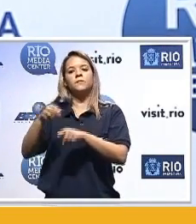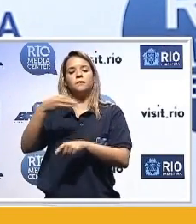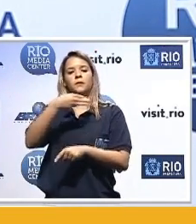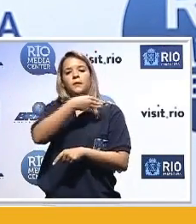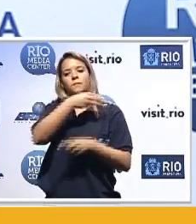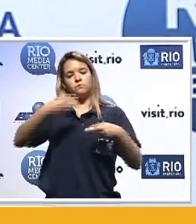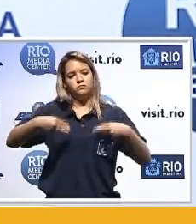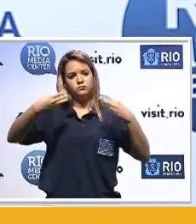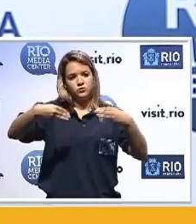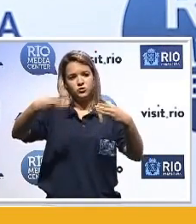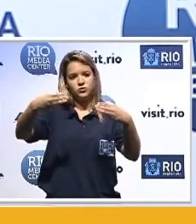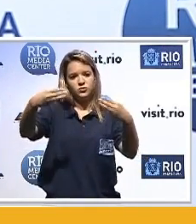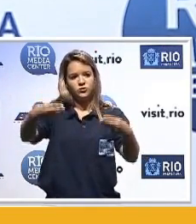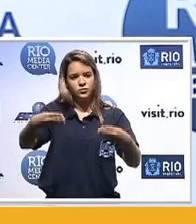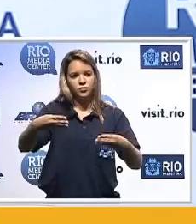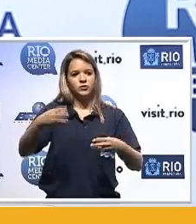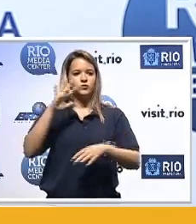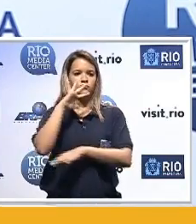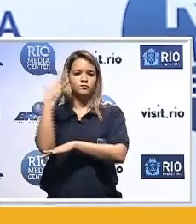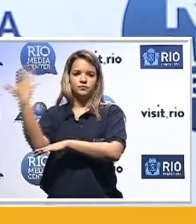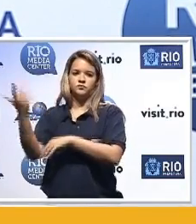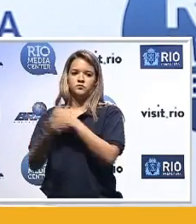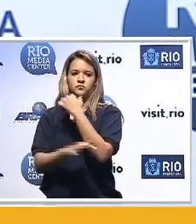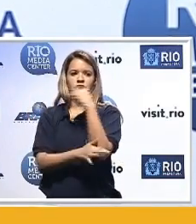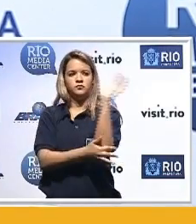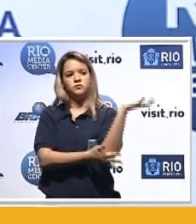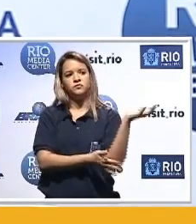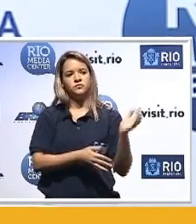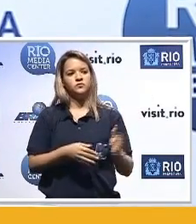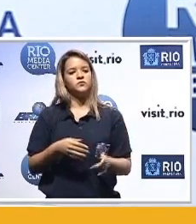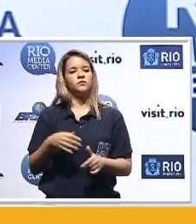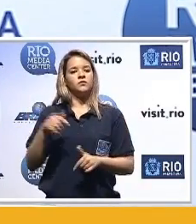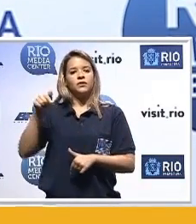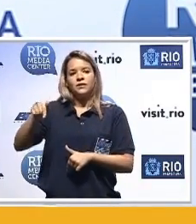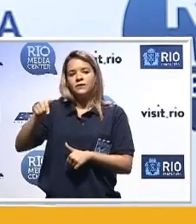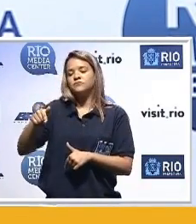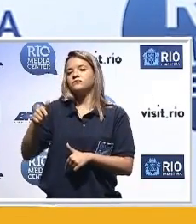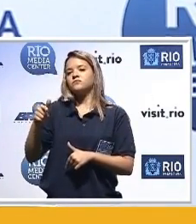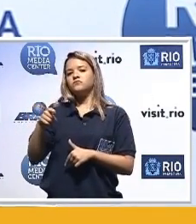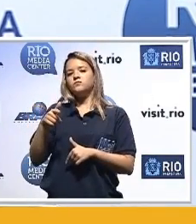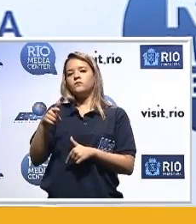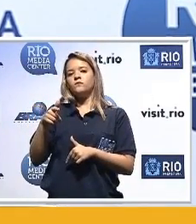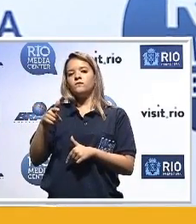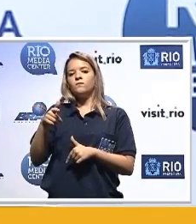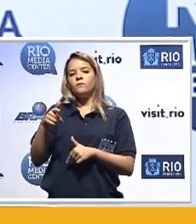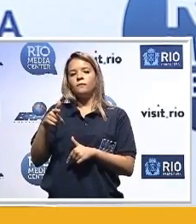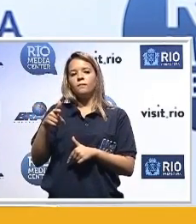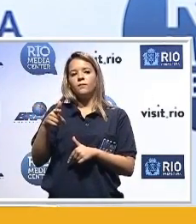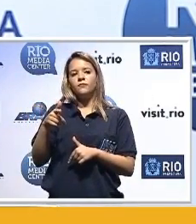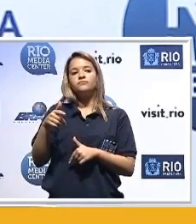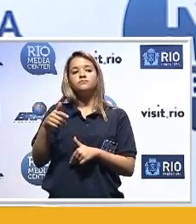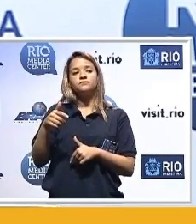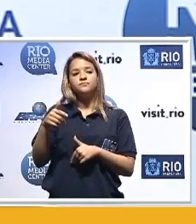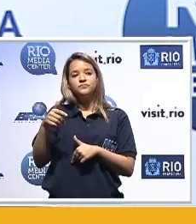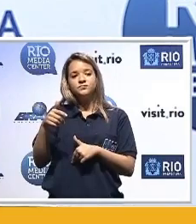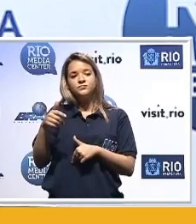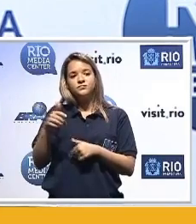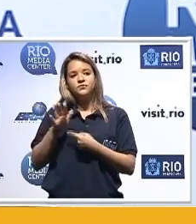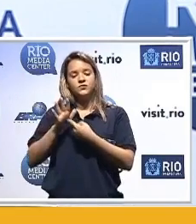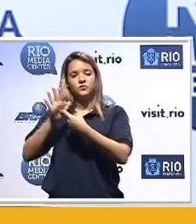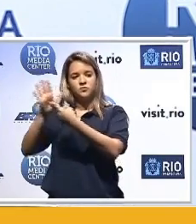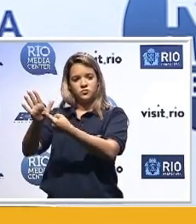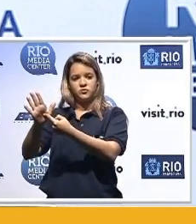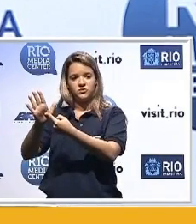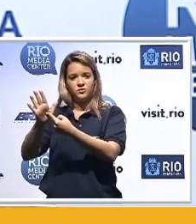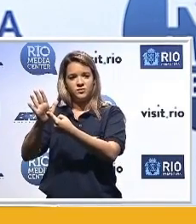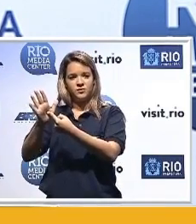ministro Sarney, por ser um veterano da causa, ele tá se mostrando e se mostrou